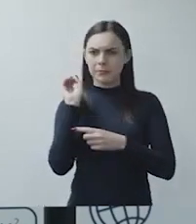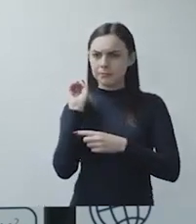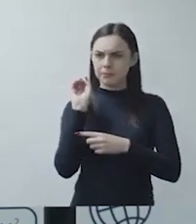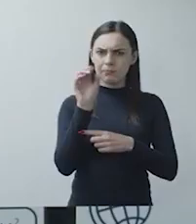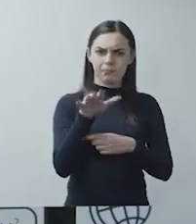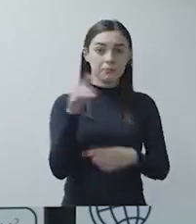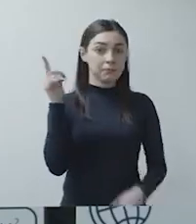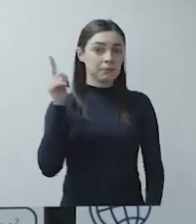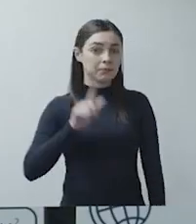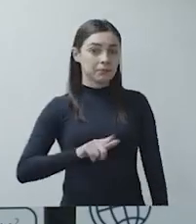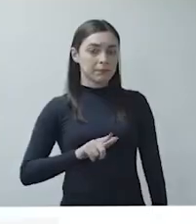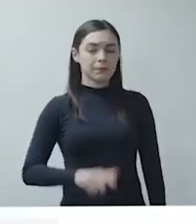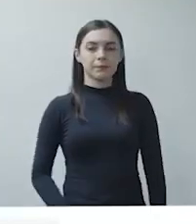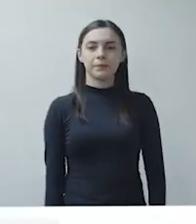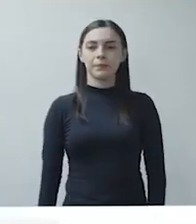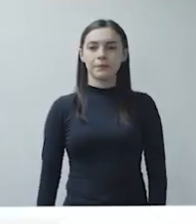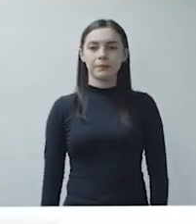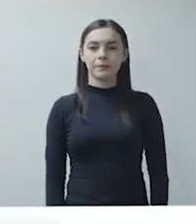Laura?